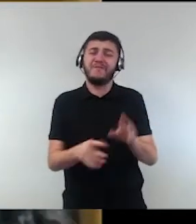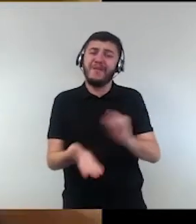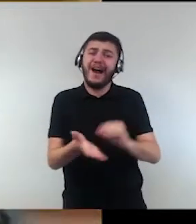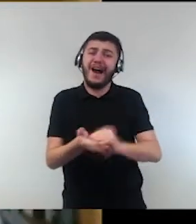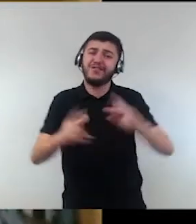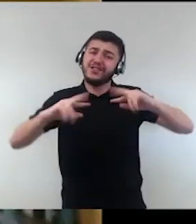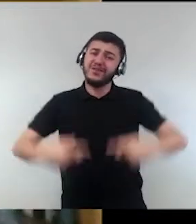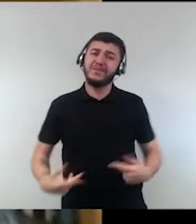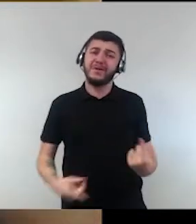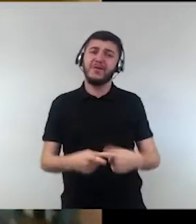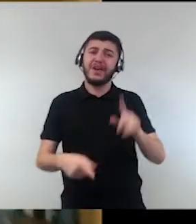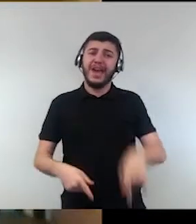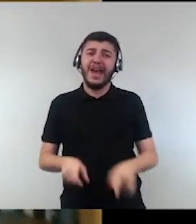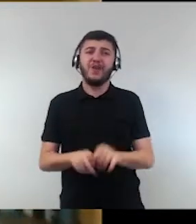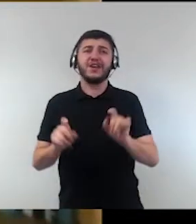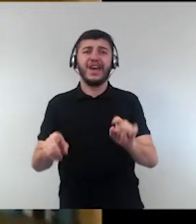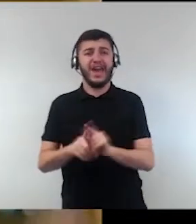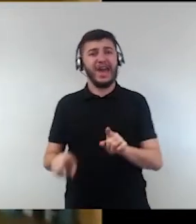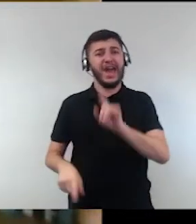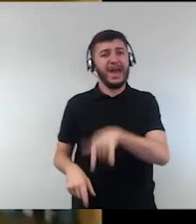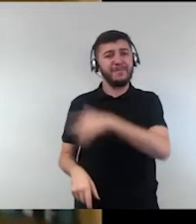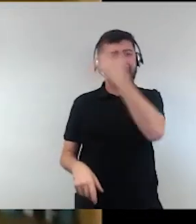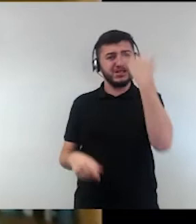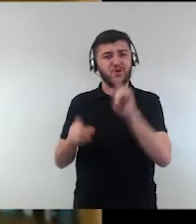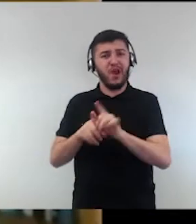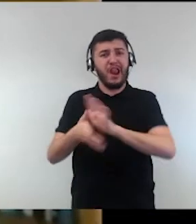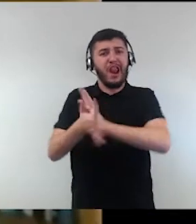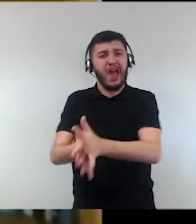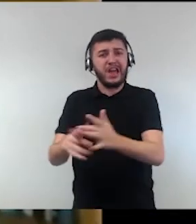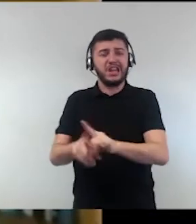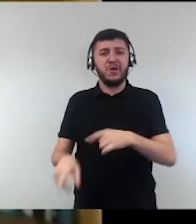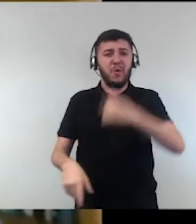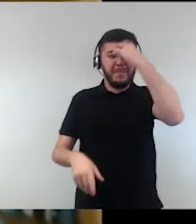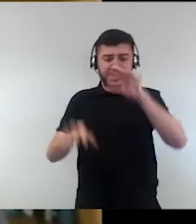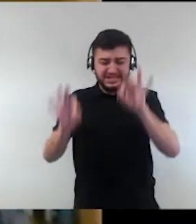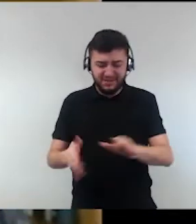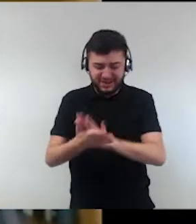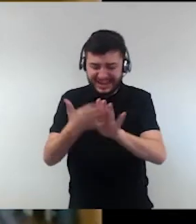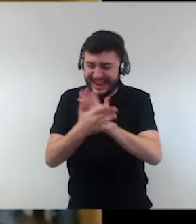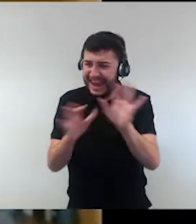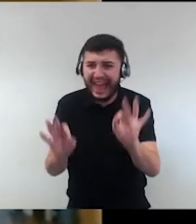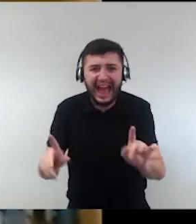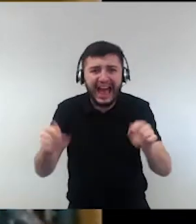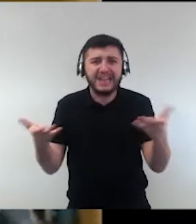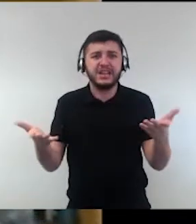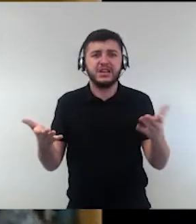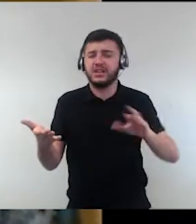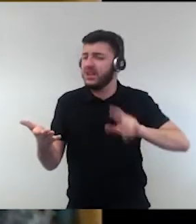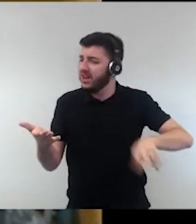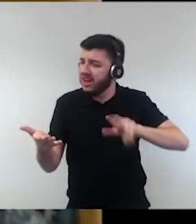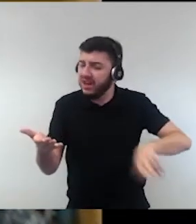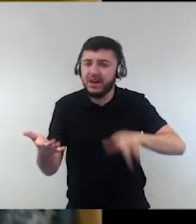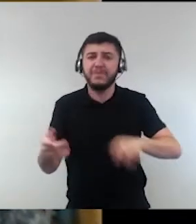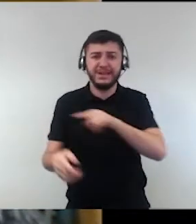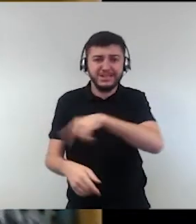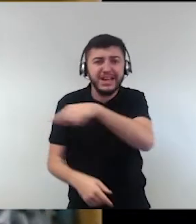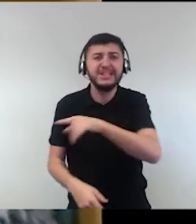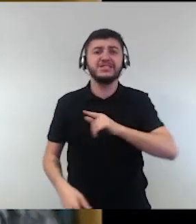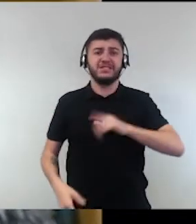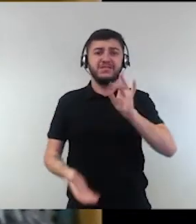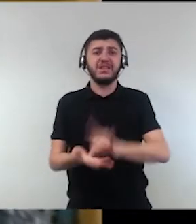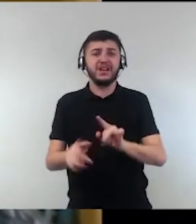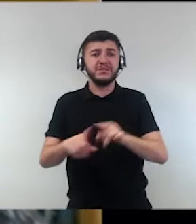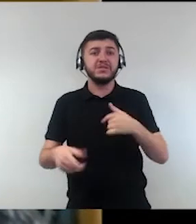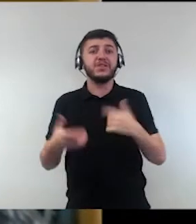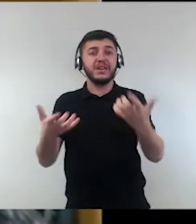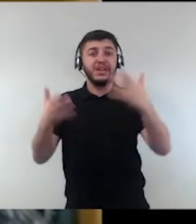pessoas miseráveis que não tivessem acesso a algum tipo de compreensão. E tentando entender aquele fenômeno, mas